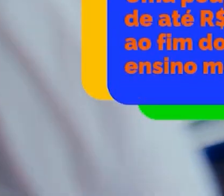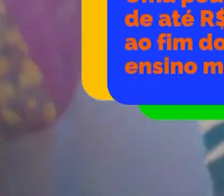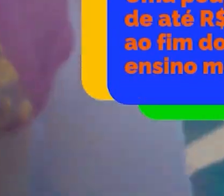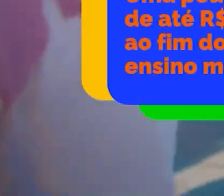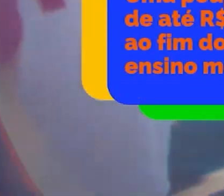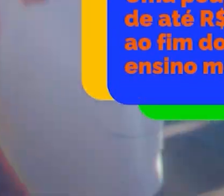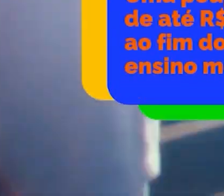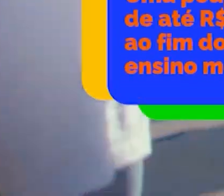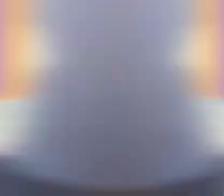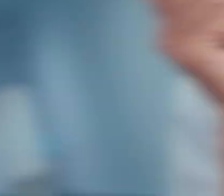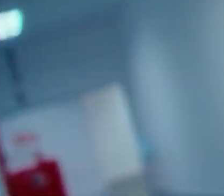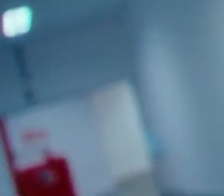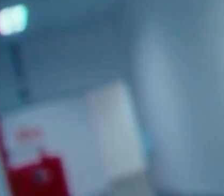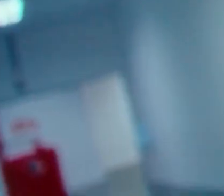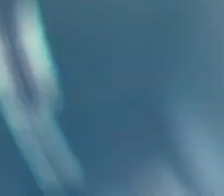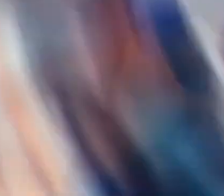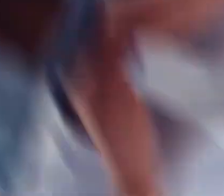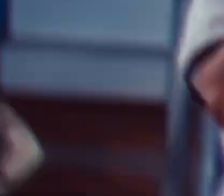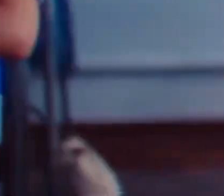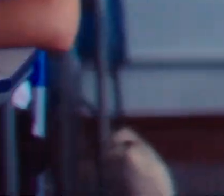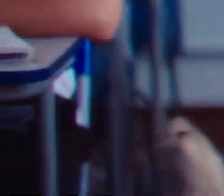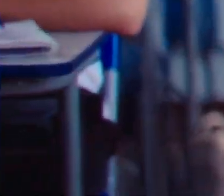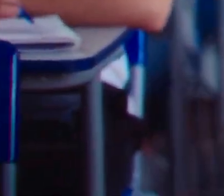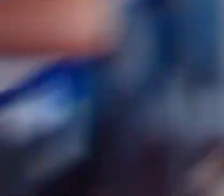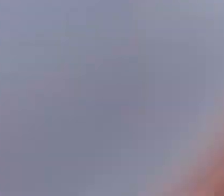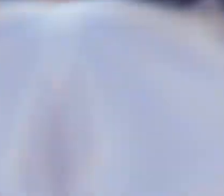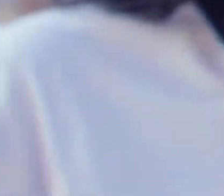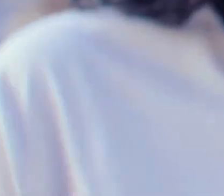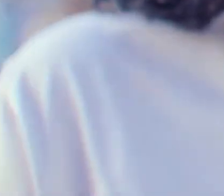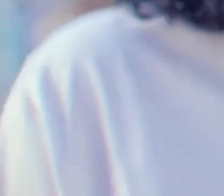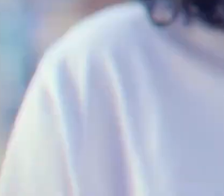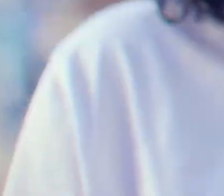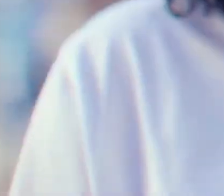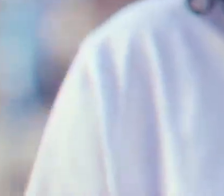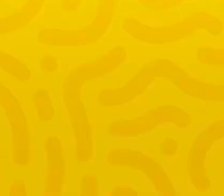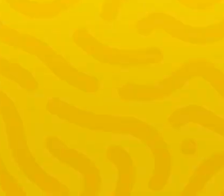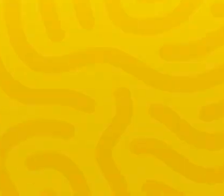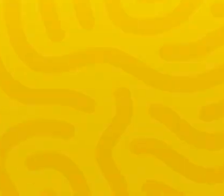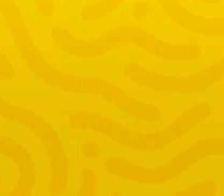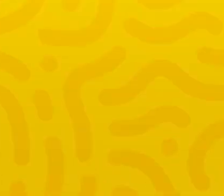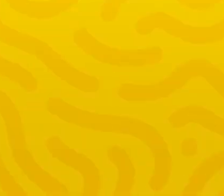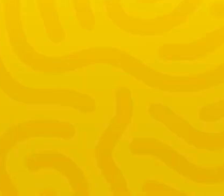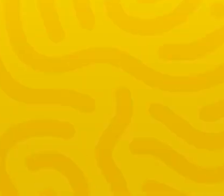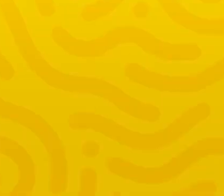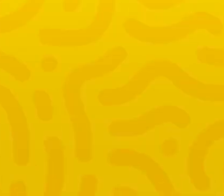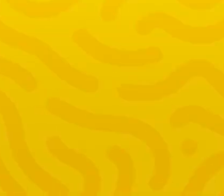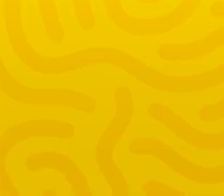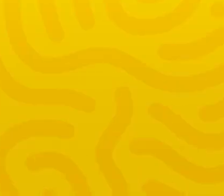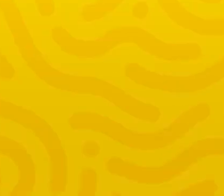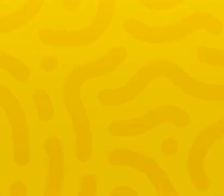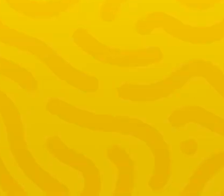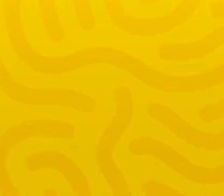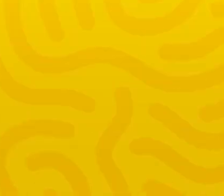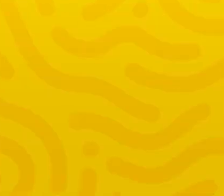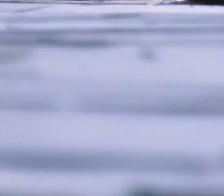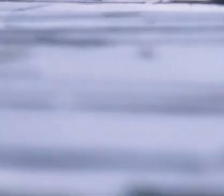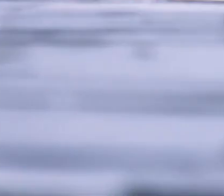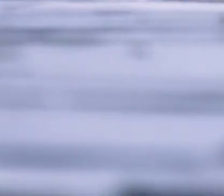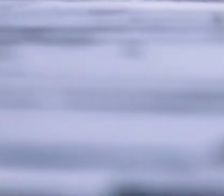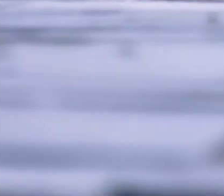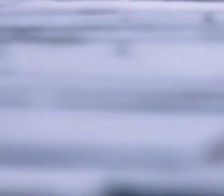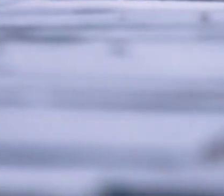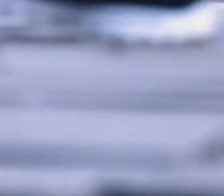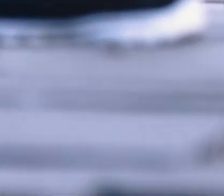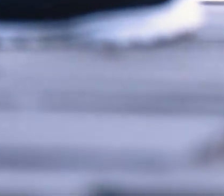até R$9.200. Pé de Meia, o incentivo para seguir no rumo certo. Ministério da Educação, Brasil, União e Reconstrução.